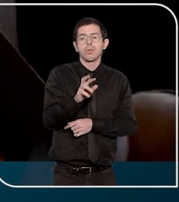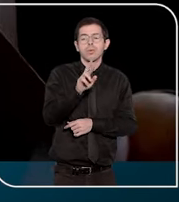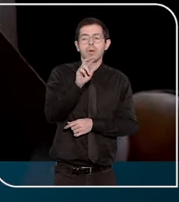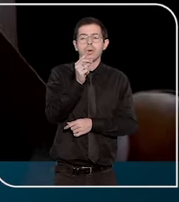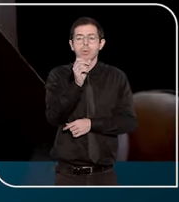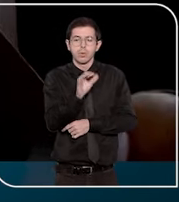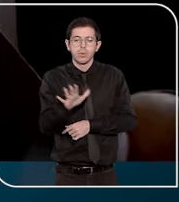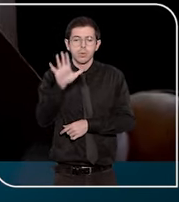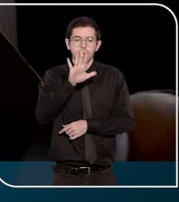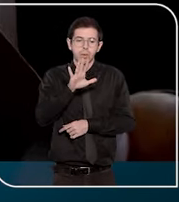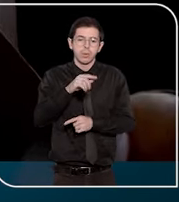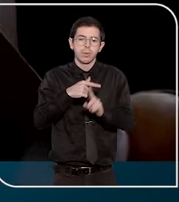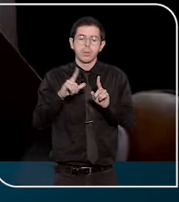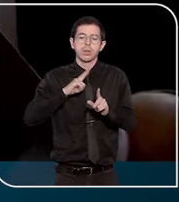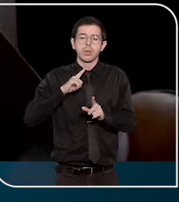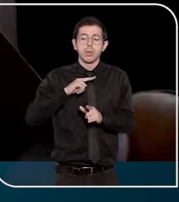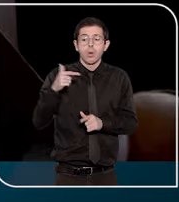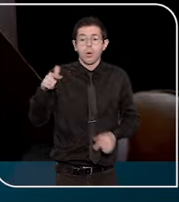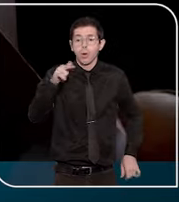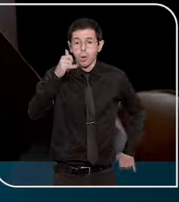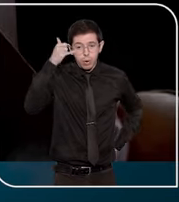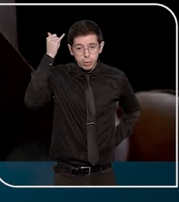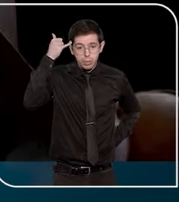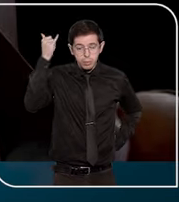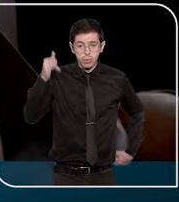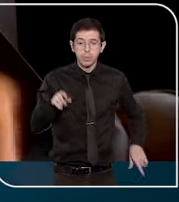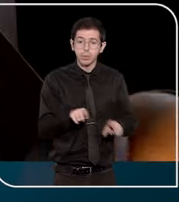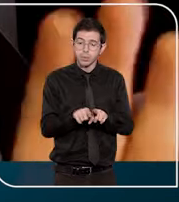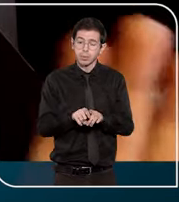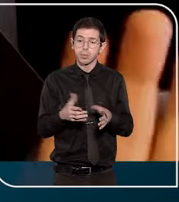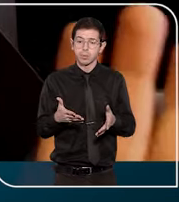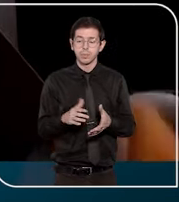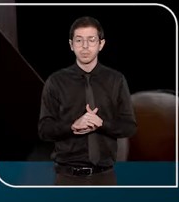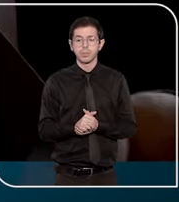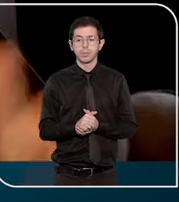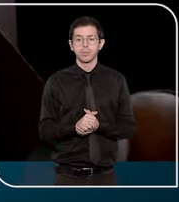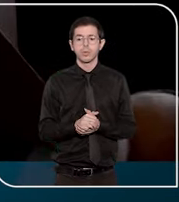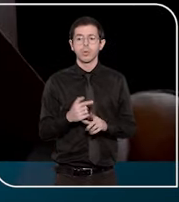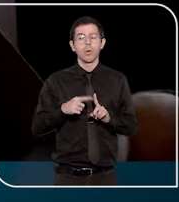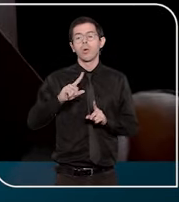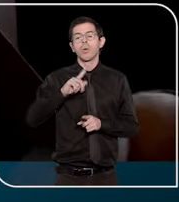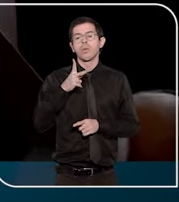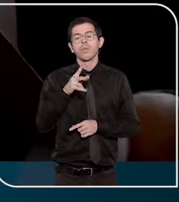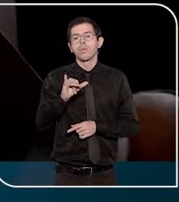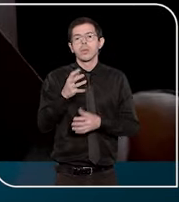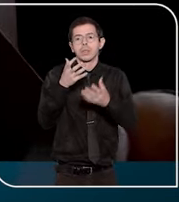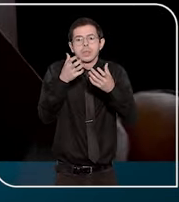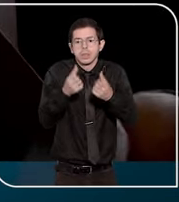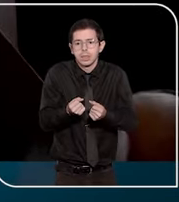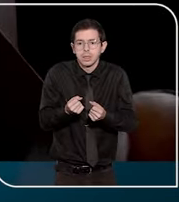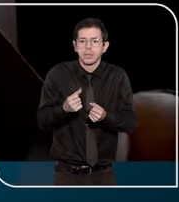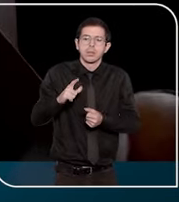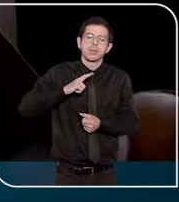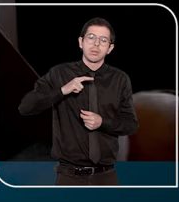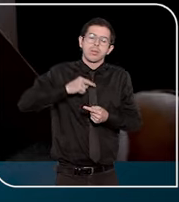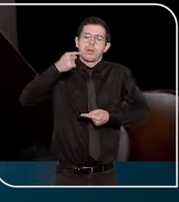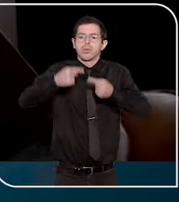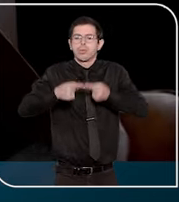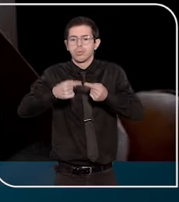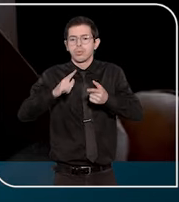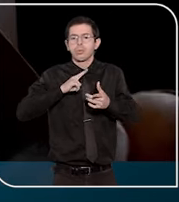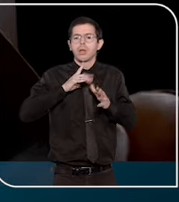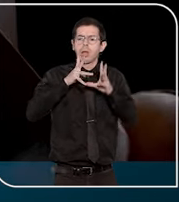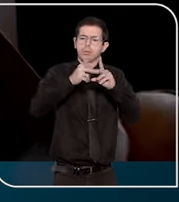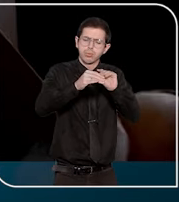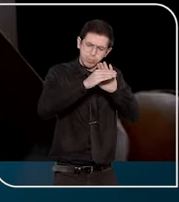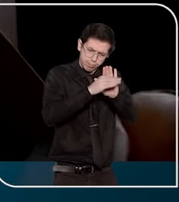do STF, e há outras hipóteses também. Ou então ele vai admitir, ele vai dizer, não, realmente tem uma discussão aqui que preenche todos os